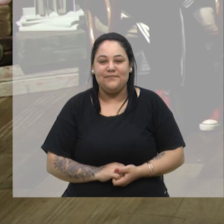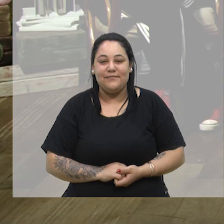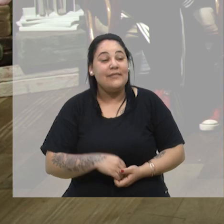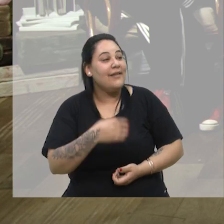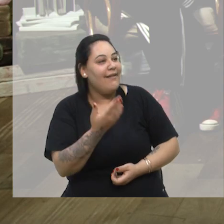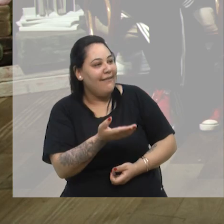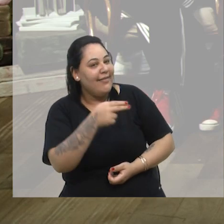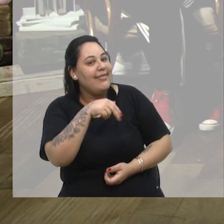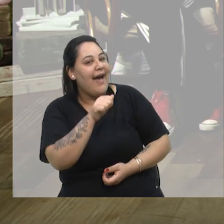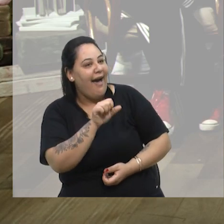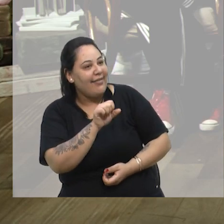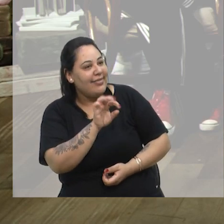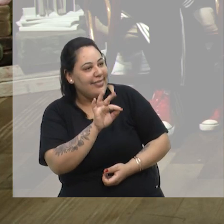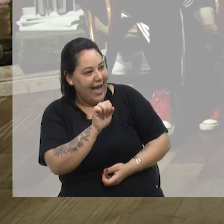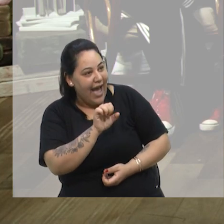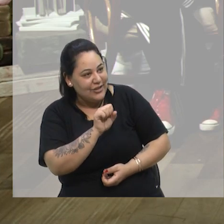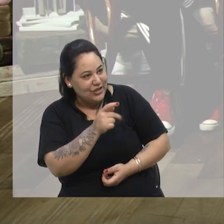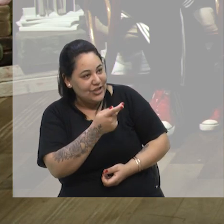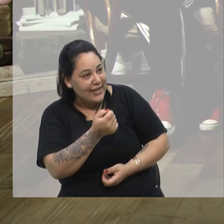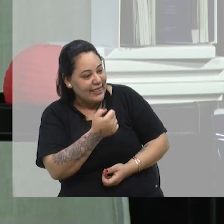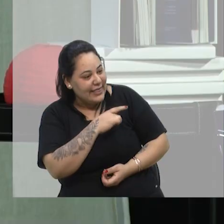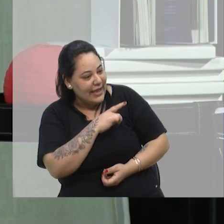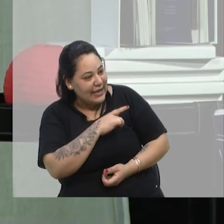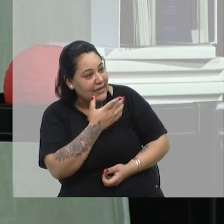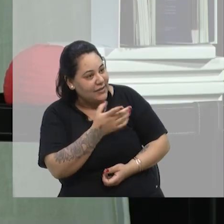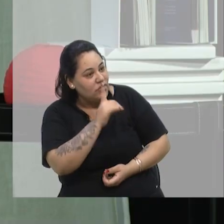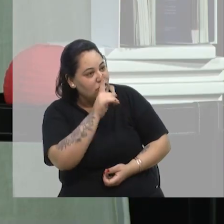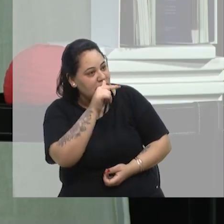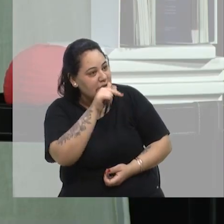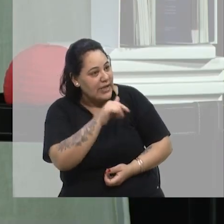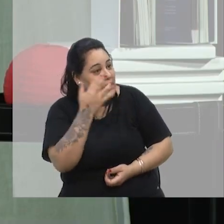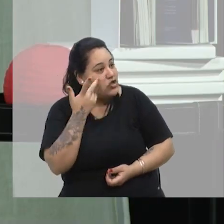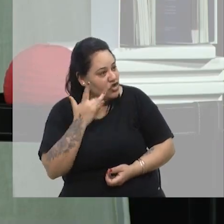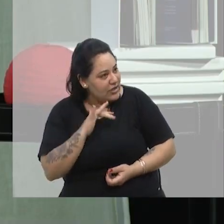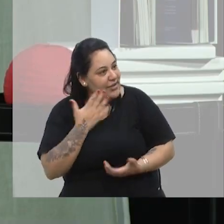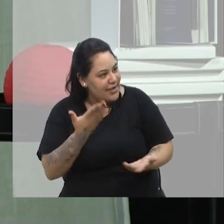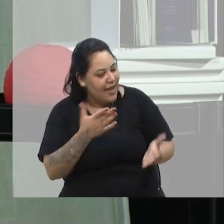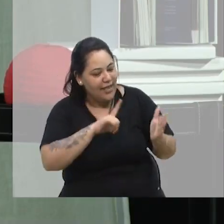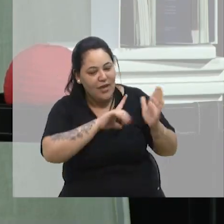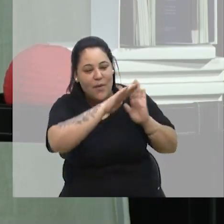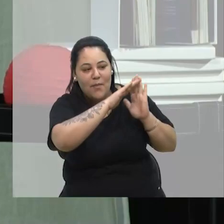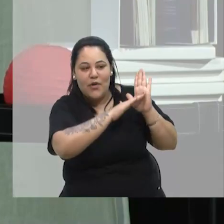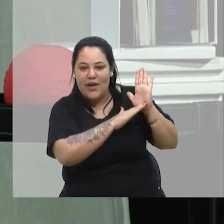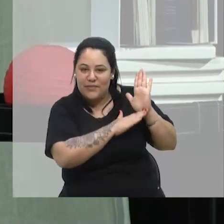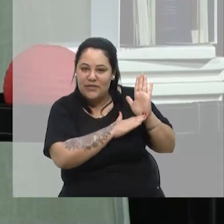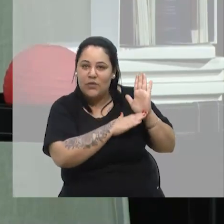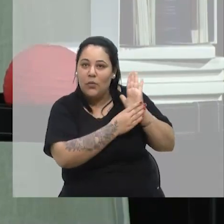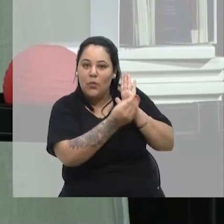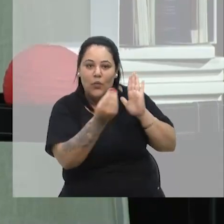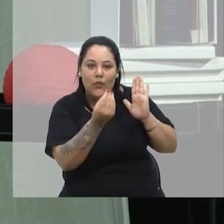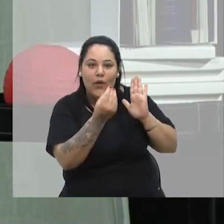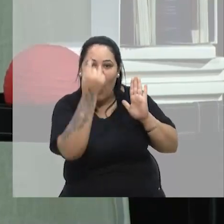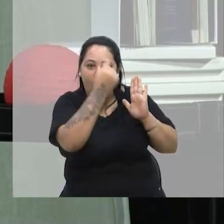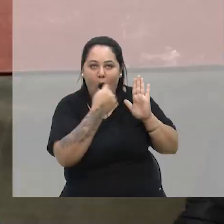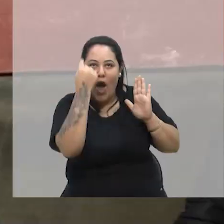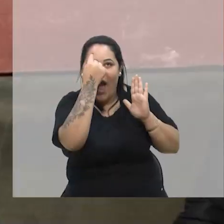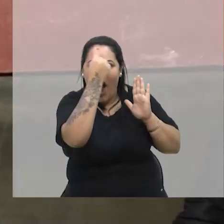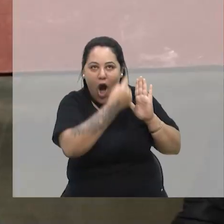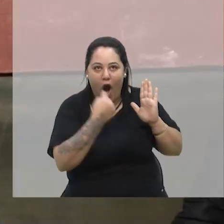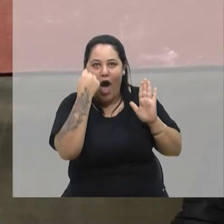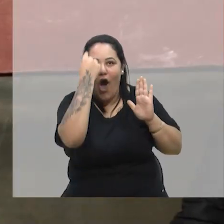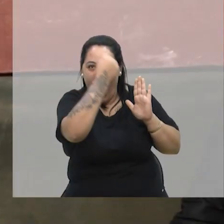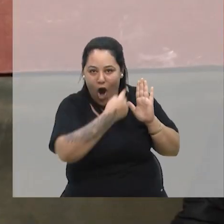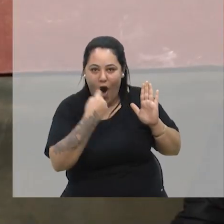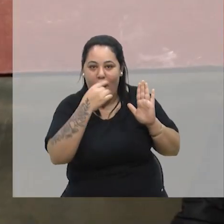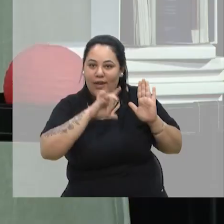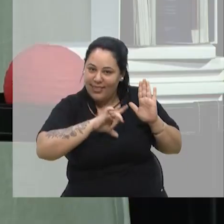Certo. Natasha, são 17 dias, né, de Feira do Livro. É uma programação e tem quase atrações de hora em